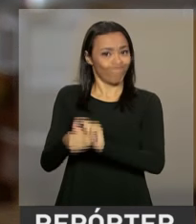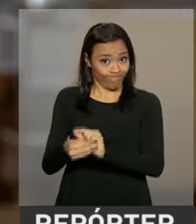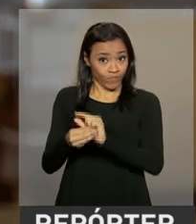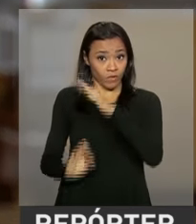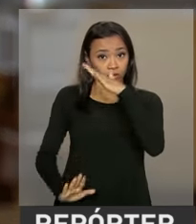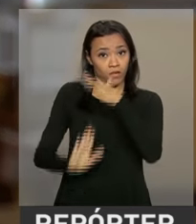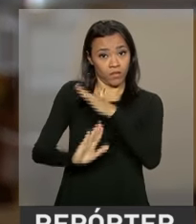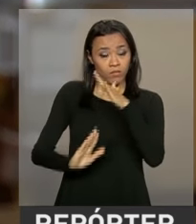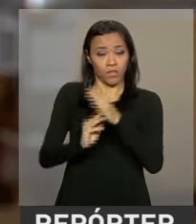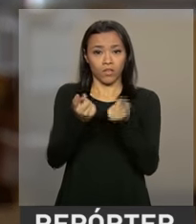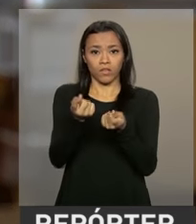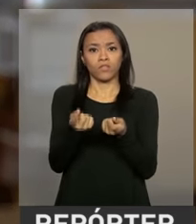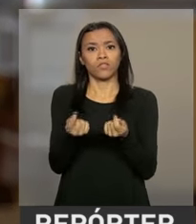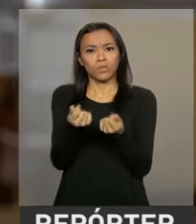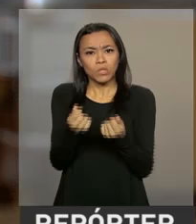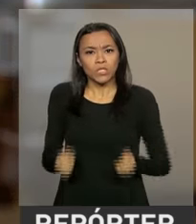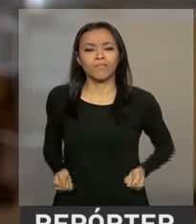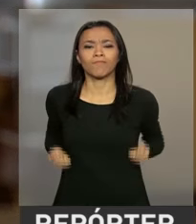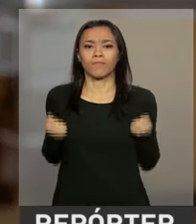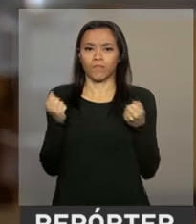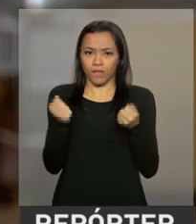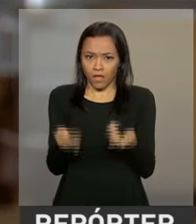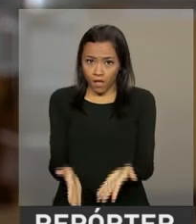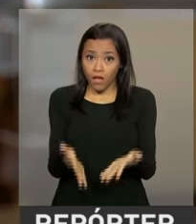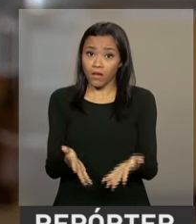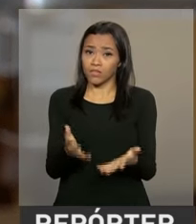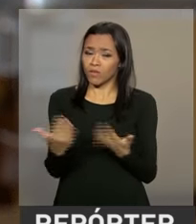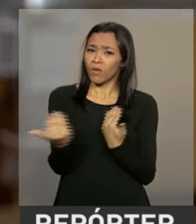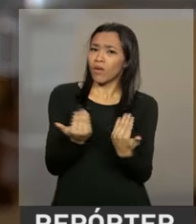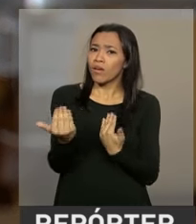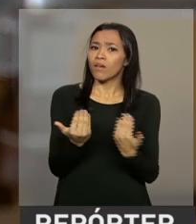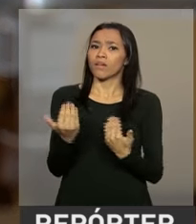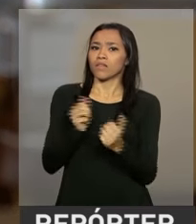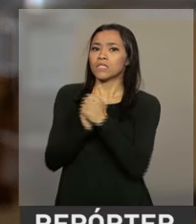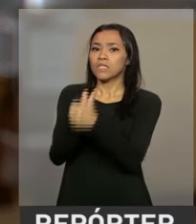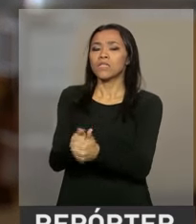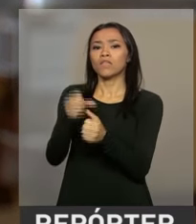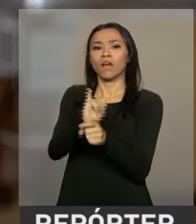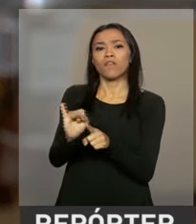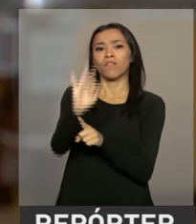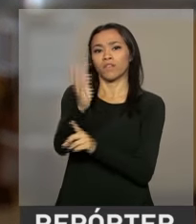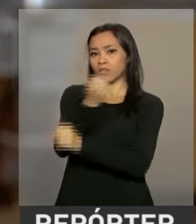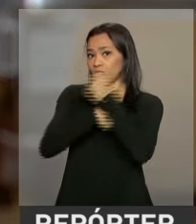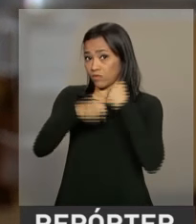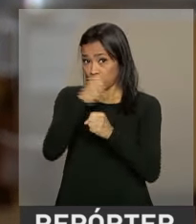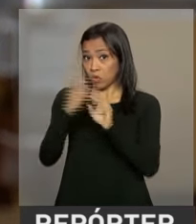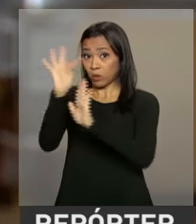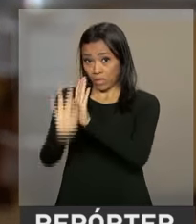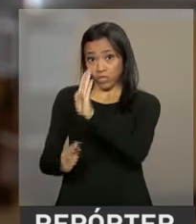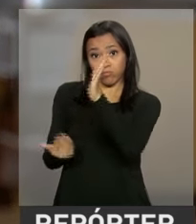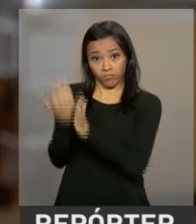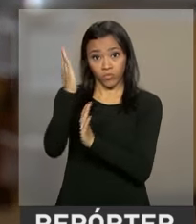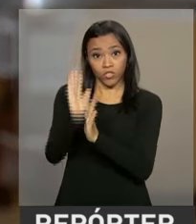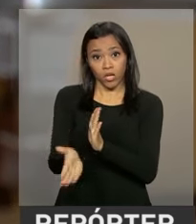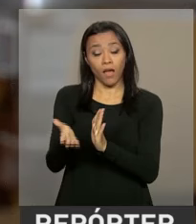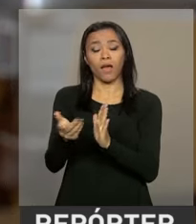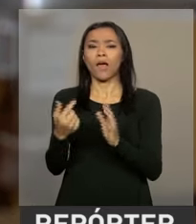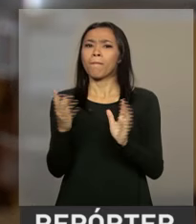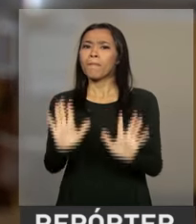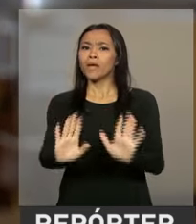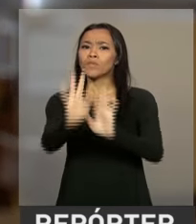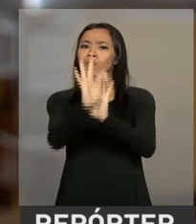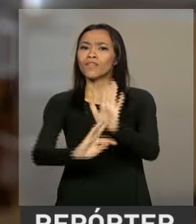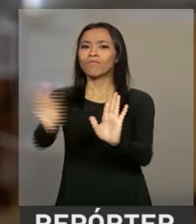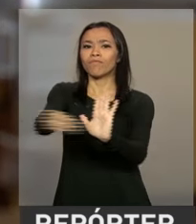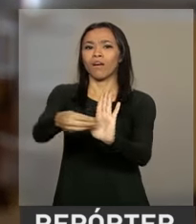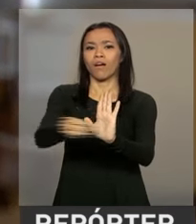teto para o crescimento dos gastos com relação à inflação do ano anterior que também teve seu Tex texto base aprovado e que vai ter seu texto discutido